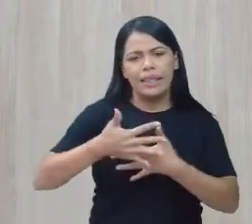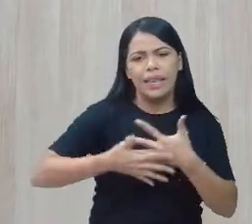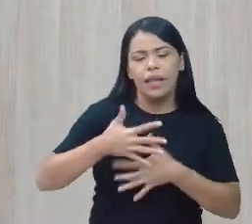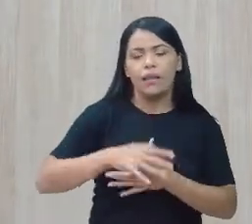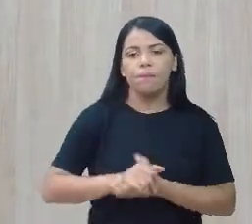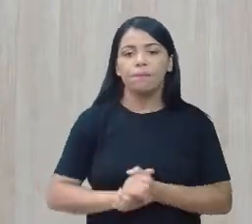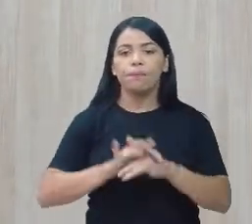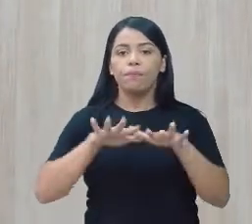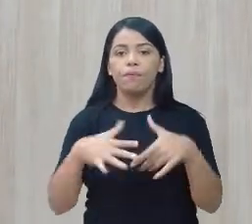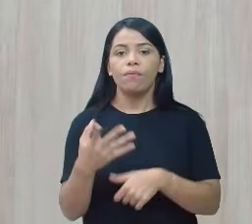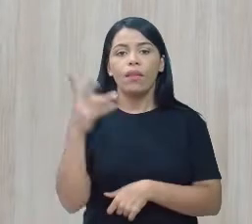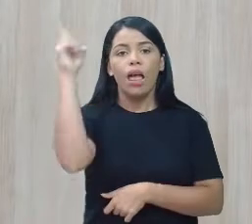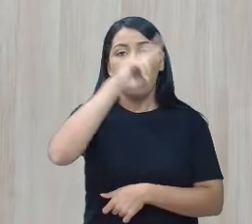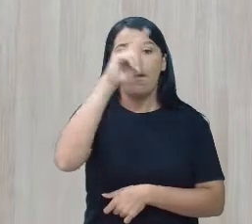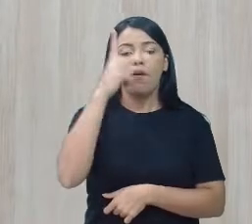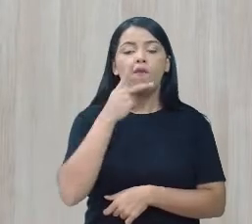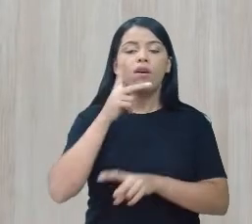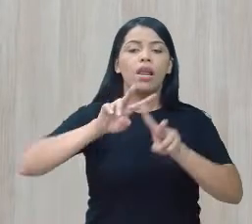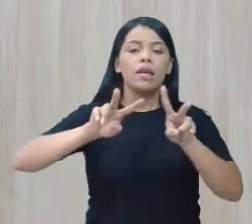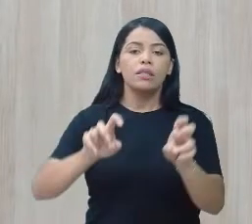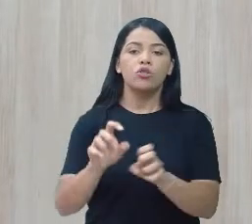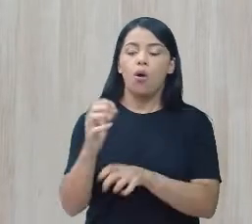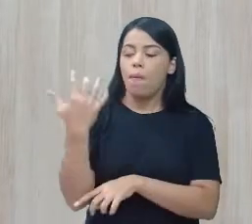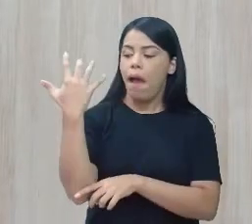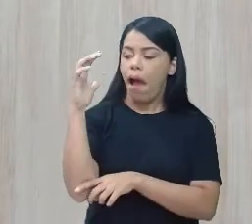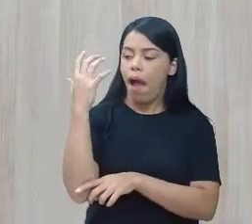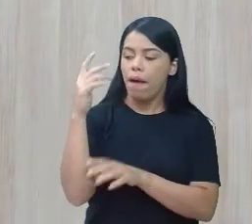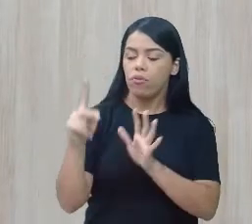Lembra que eu falei da árvore do livro? Então, ó,